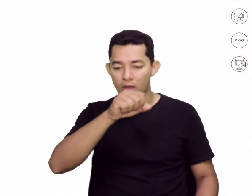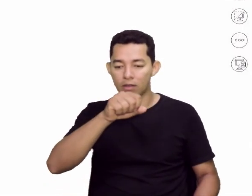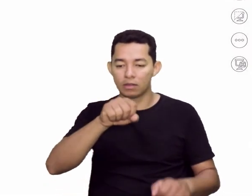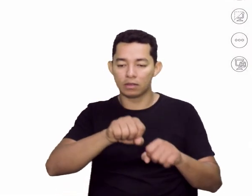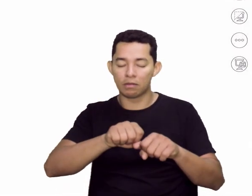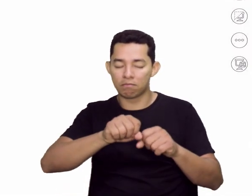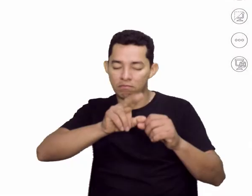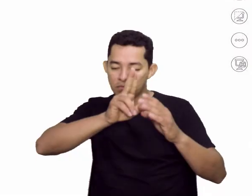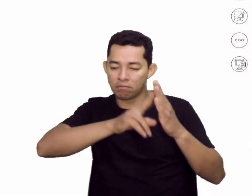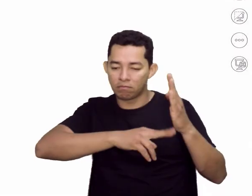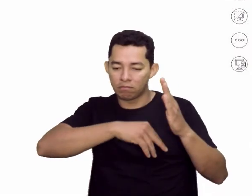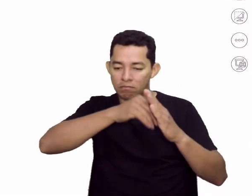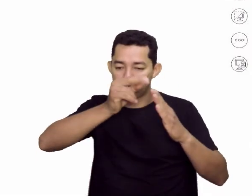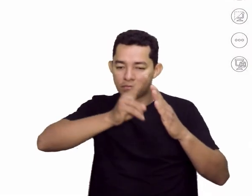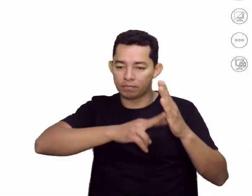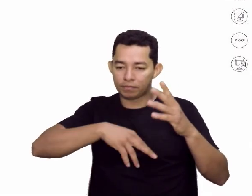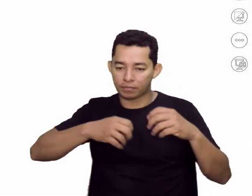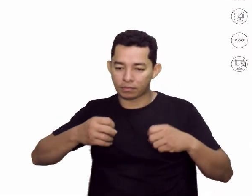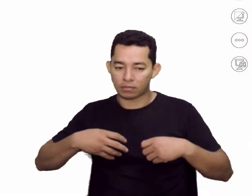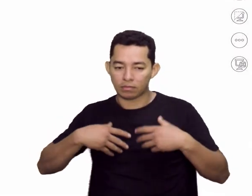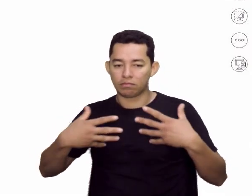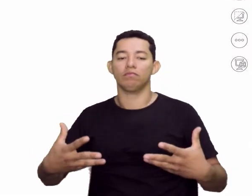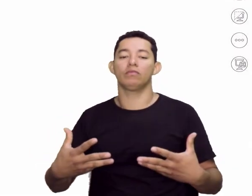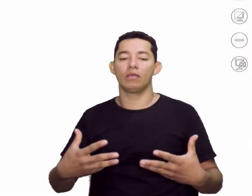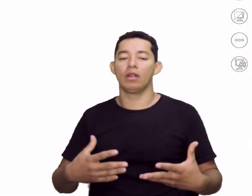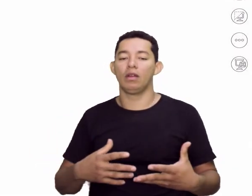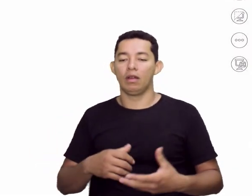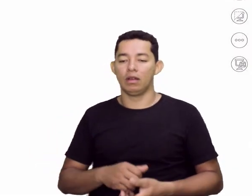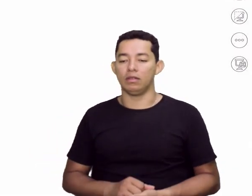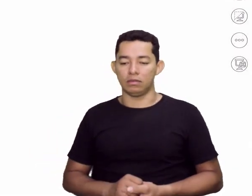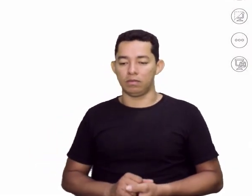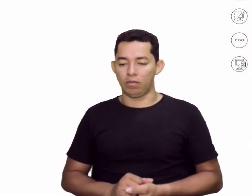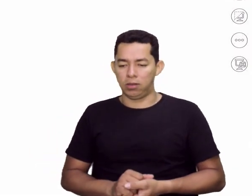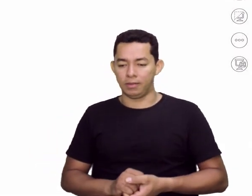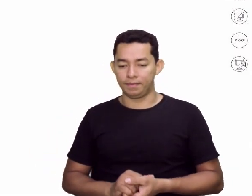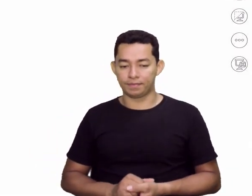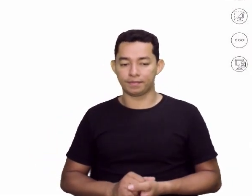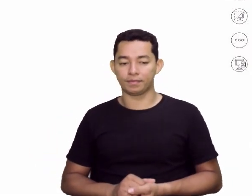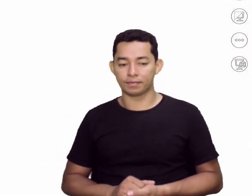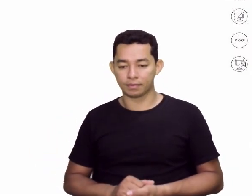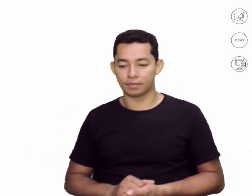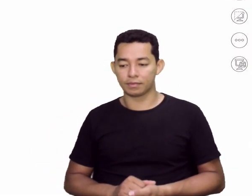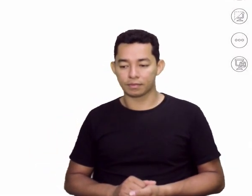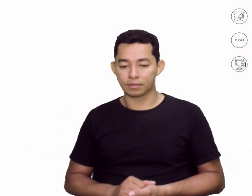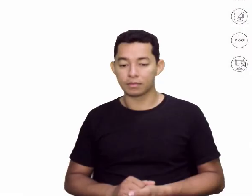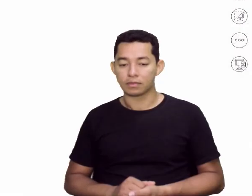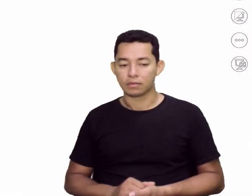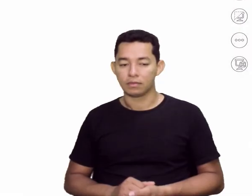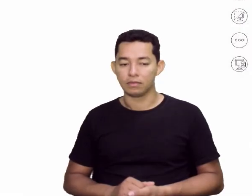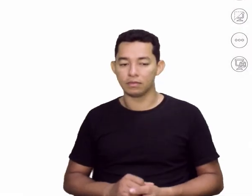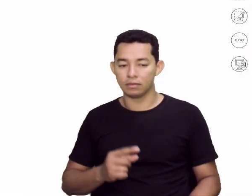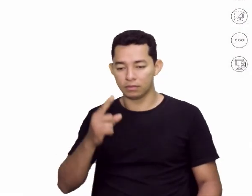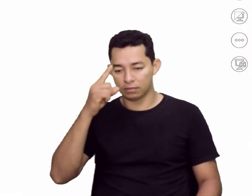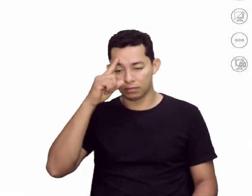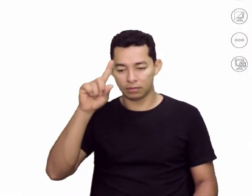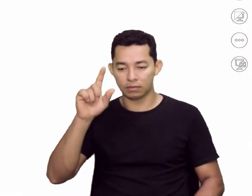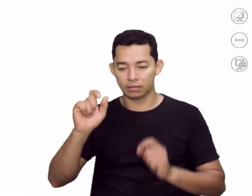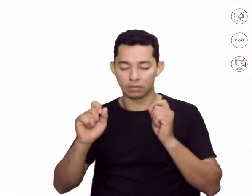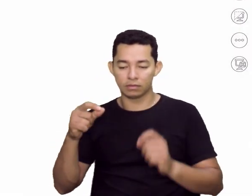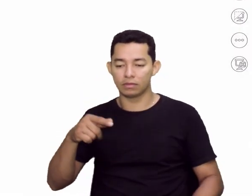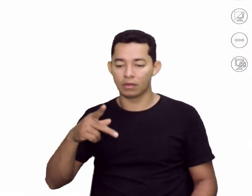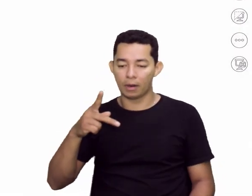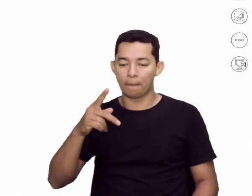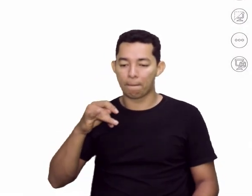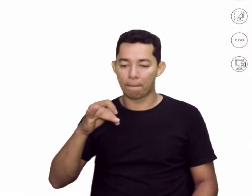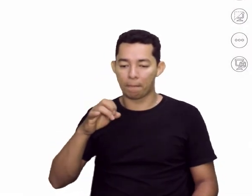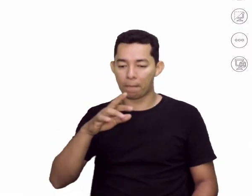pinceladas expressivas das formas geométricas. Olha aqui a ideia do Pierre Seurat,